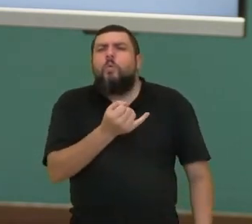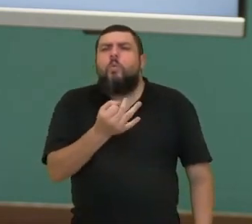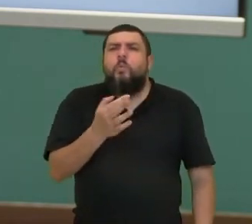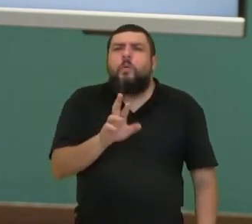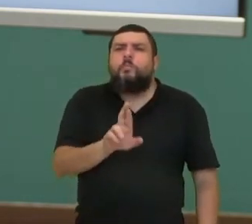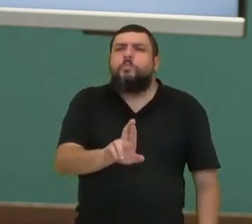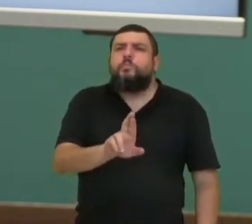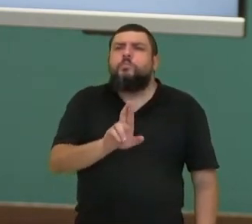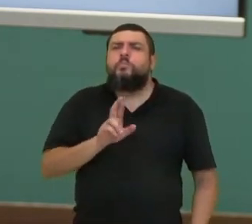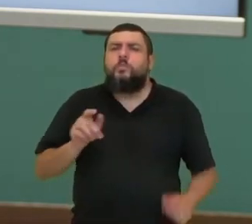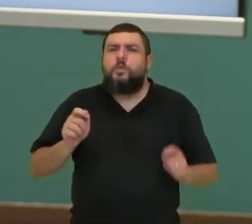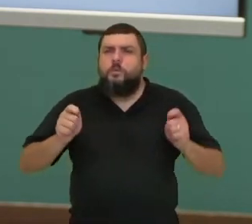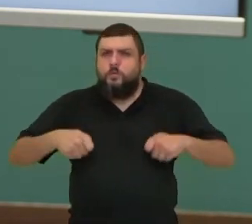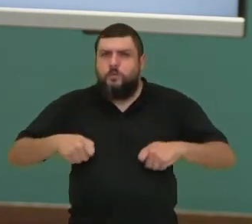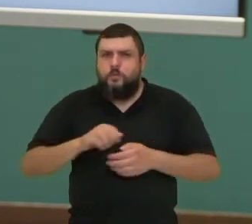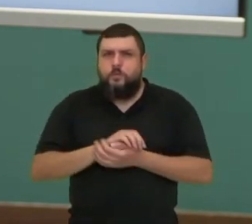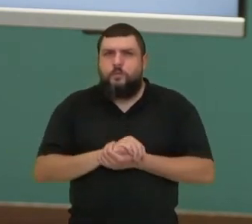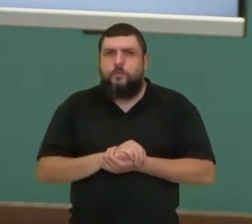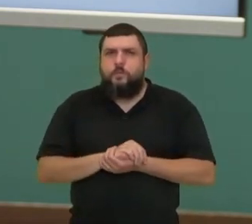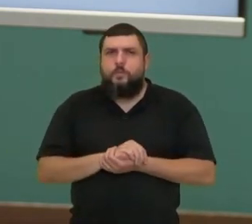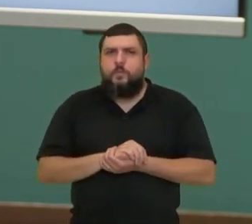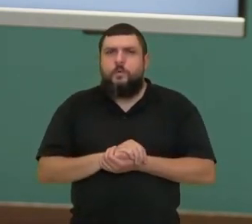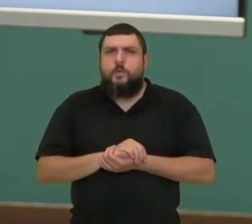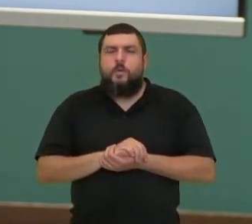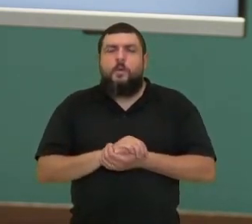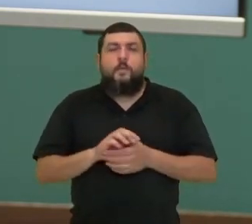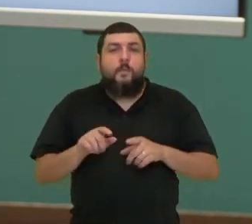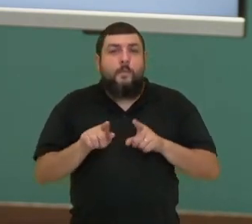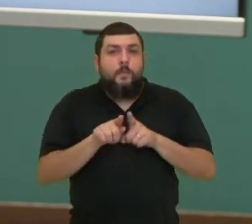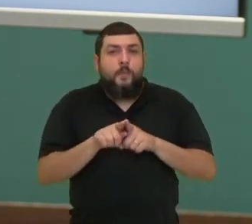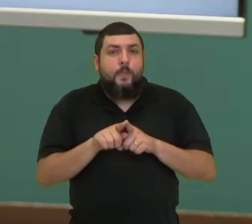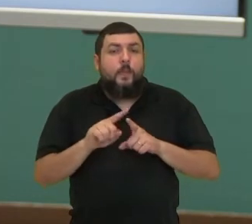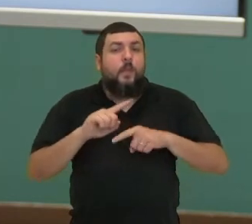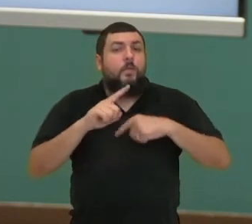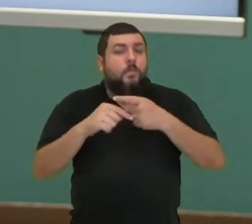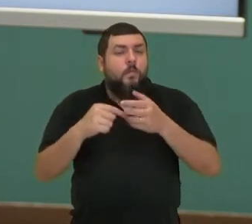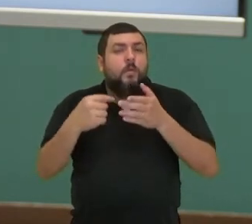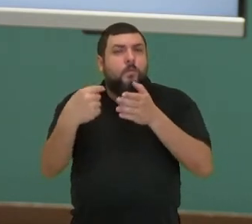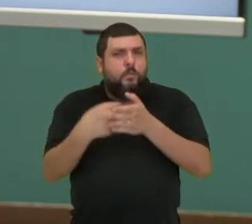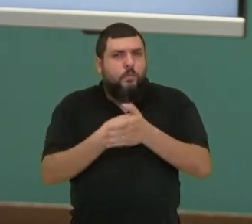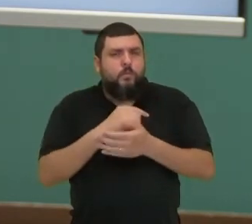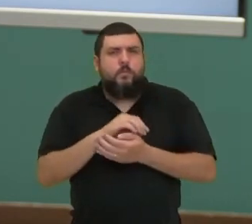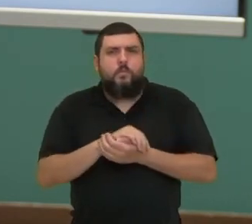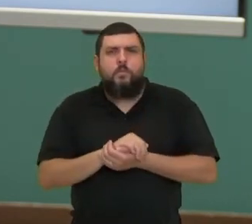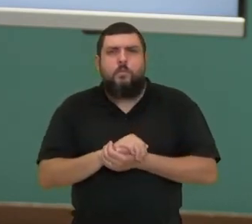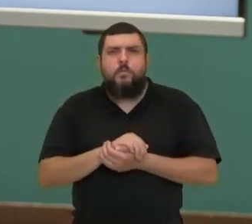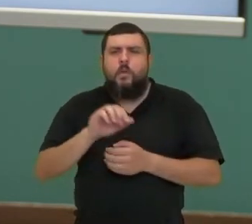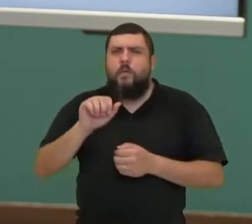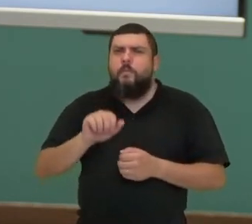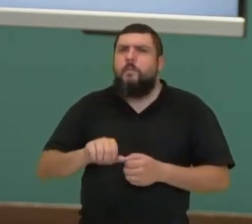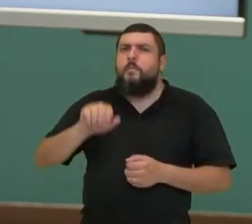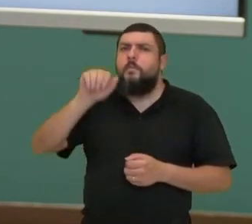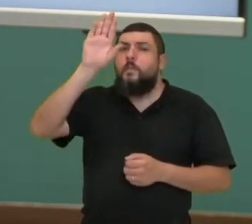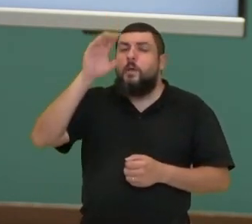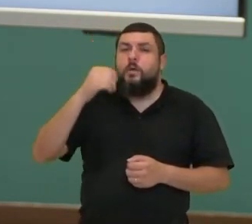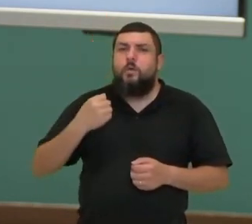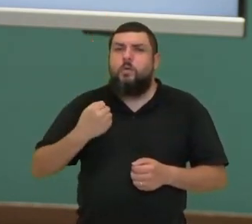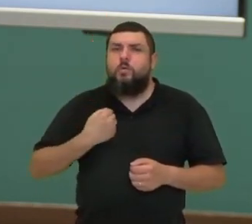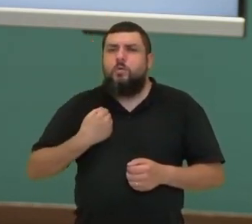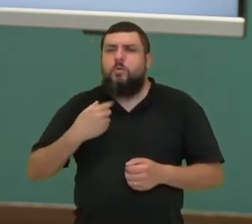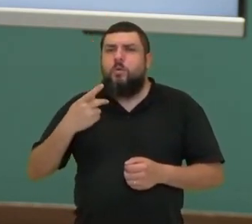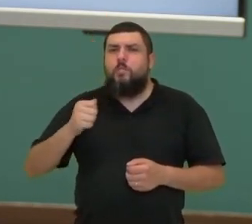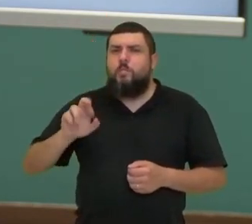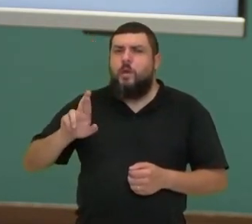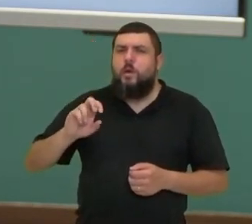possíveis. E em seguida, ele faz a seguinte pergunta: é mais provável ser sorteado o número par